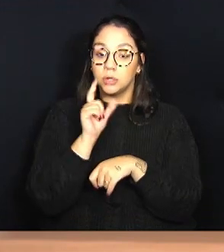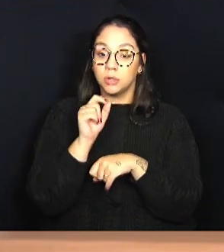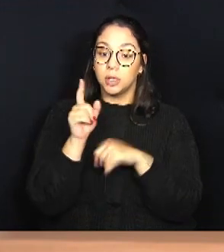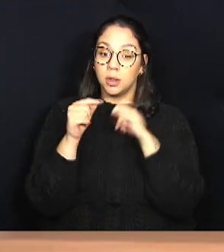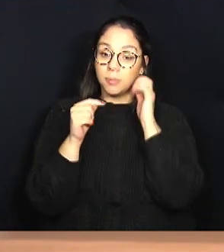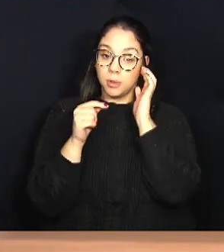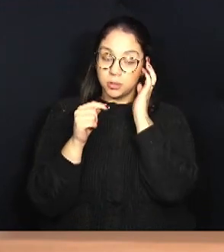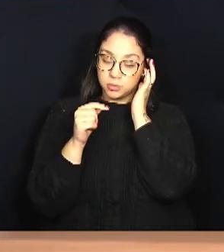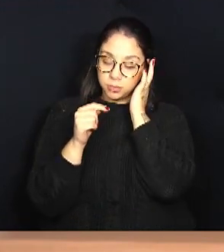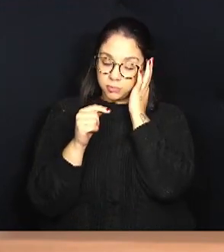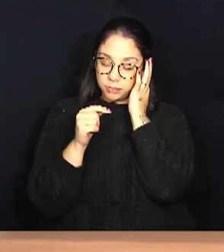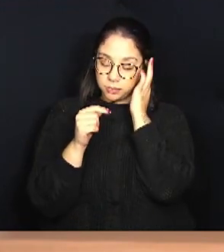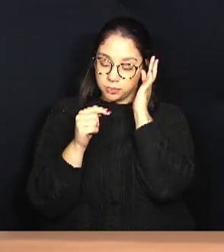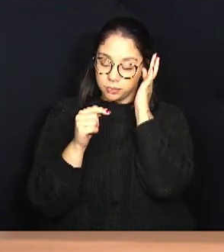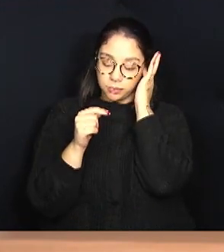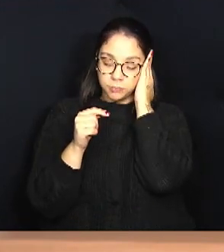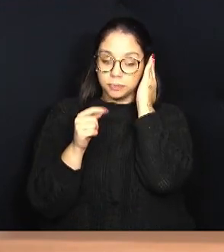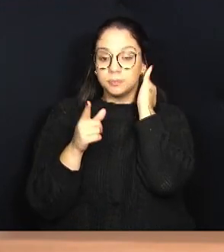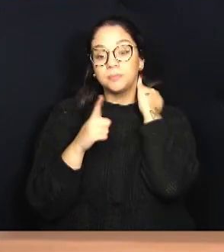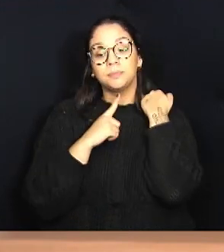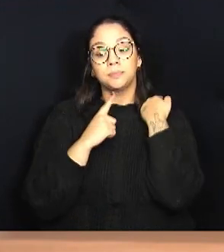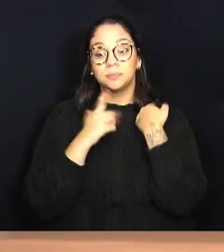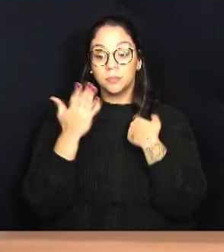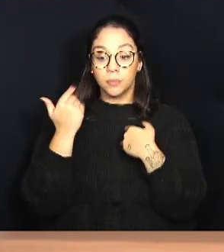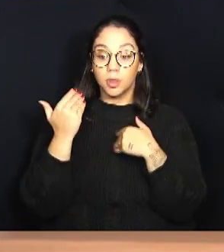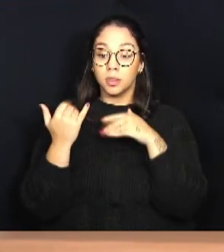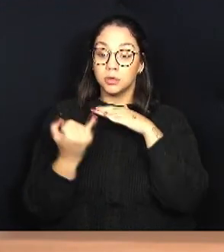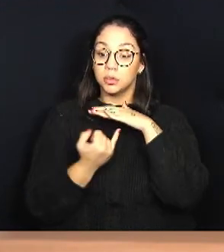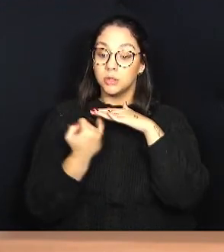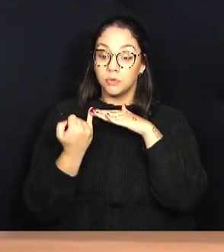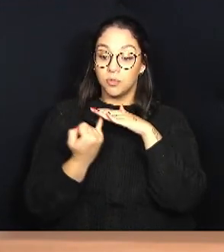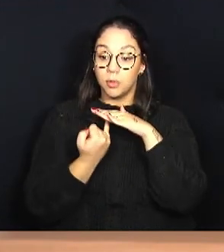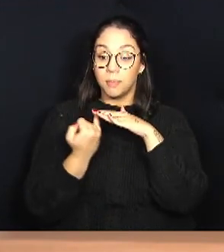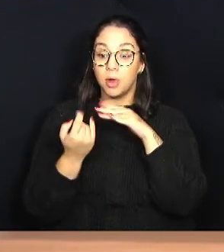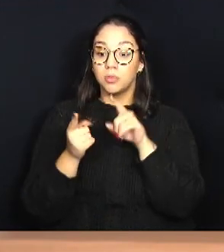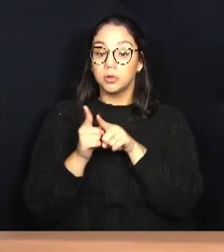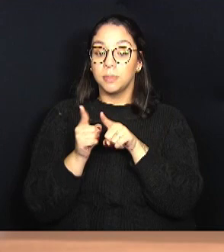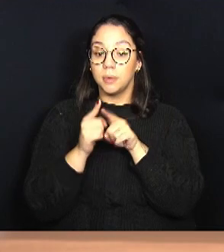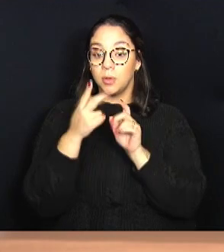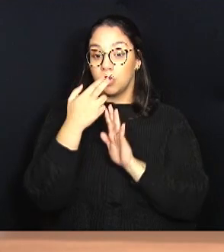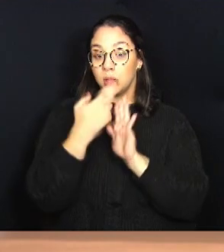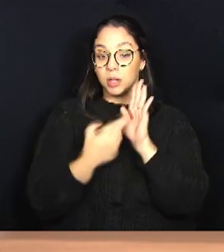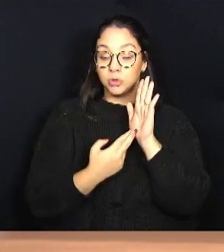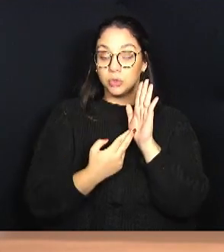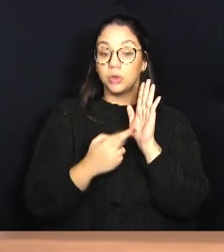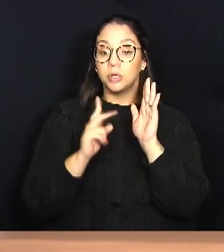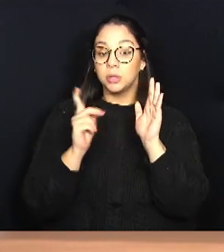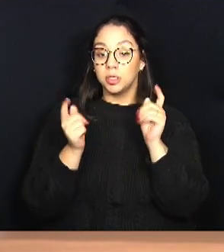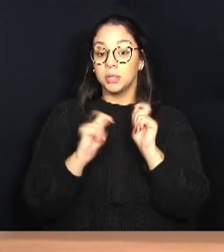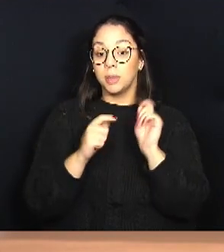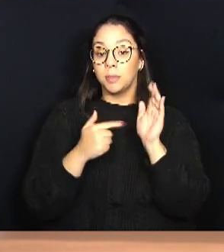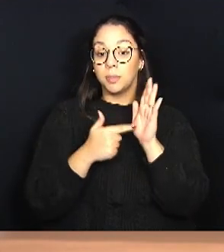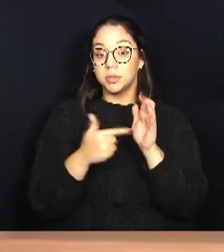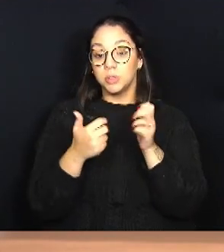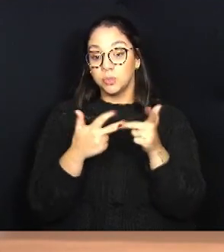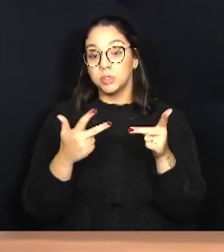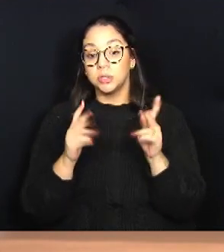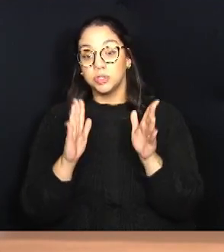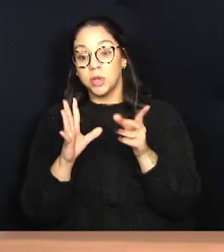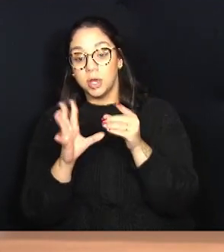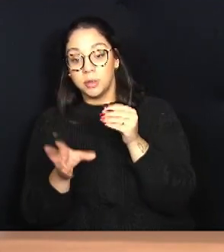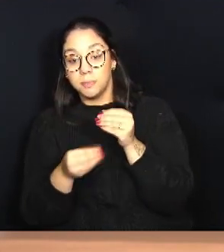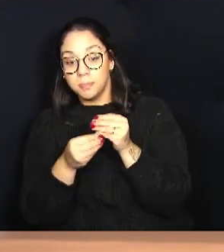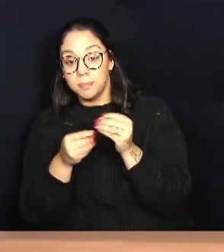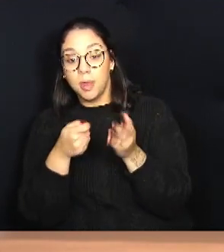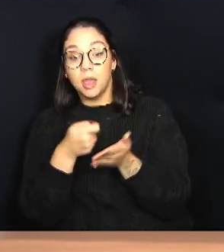se a gente tivesse, assim, o quanto antes, até informalmente, um relatório que pudesse demonstrar, né, aquilo que foi apresentado de emenda